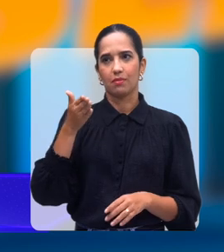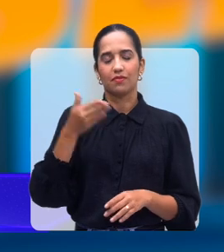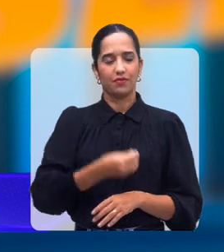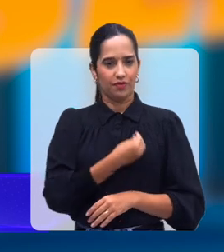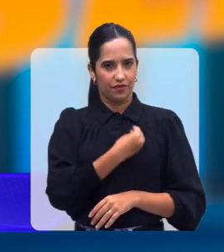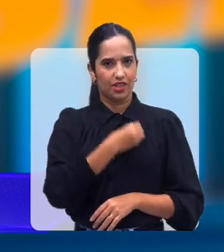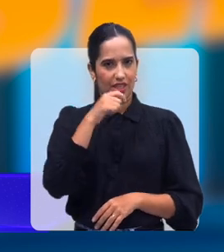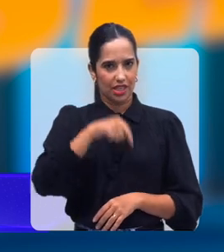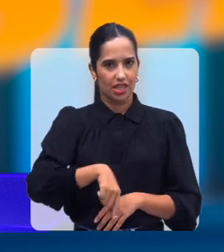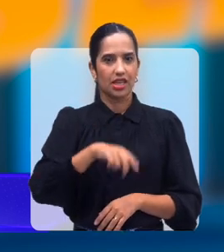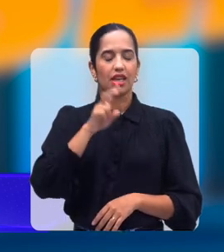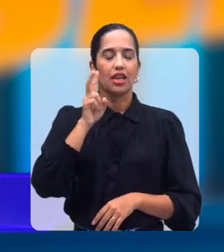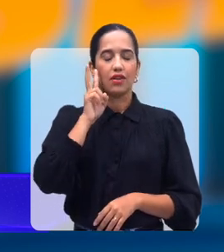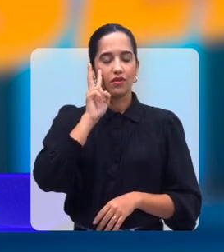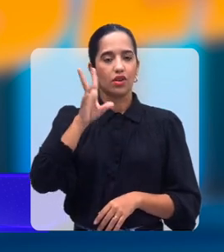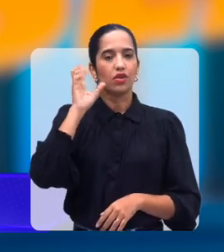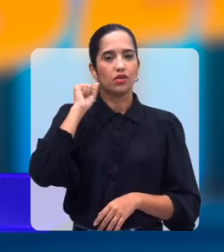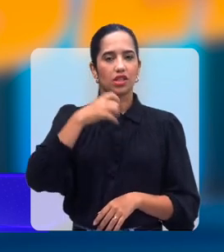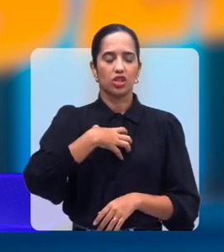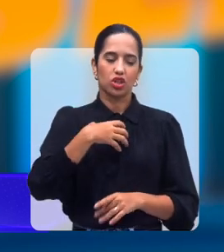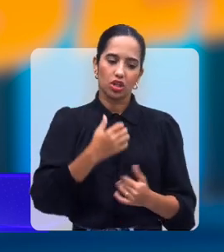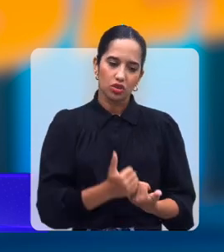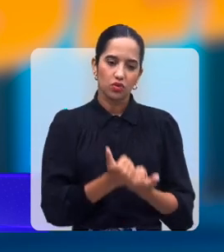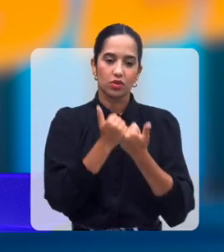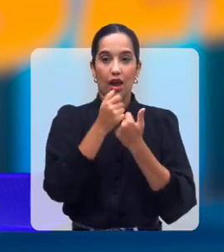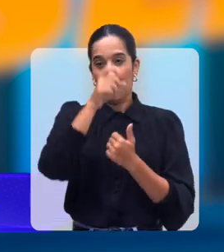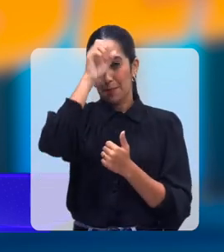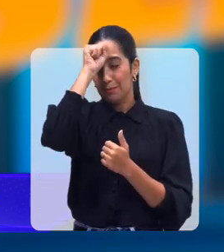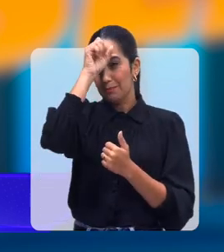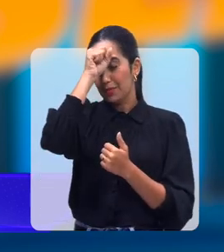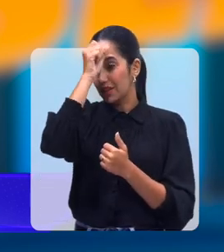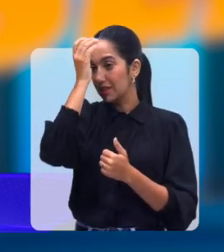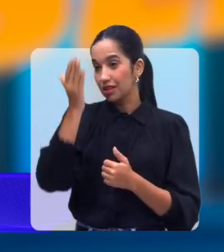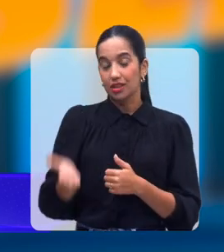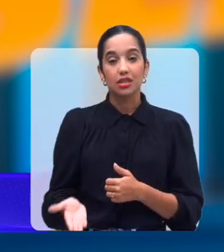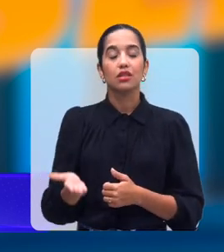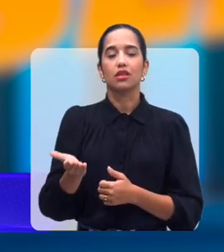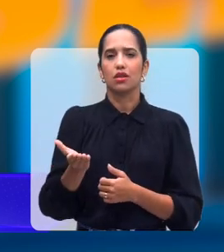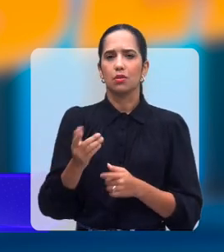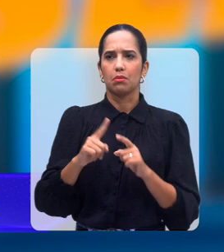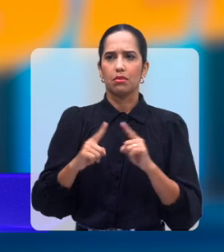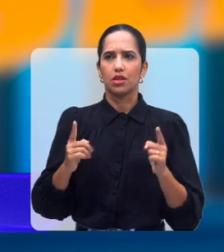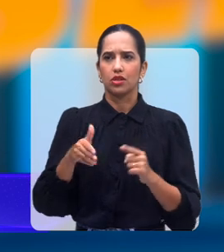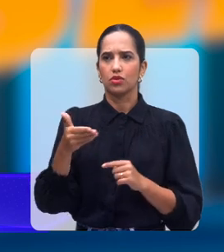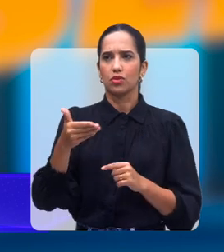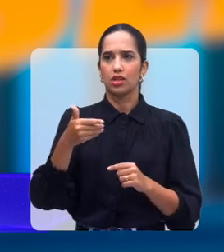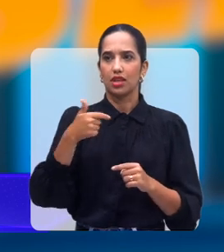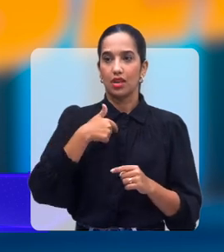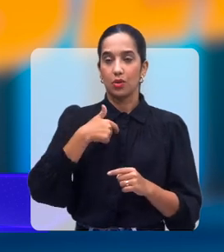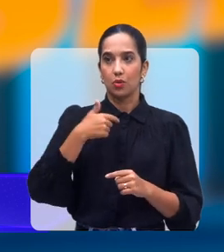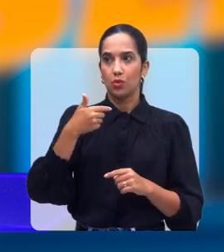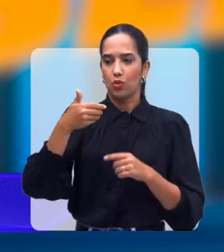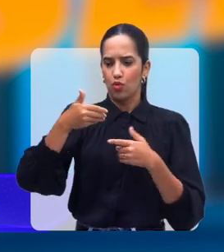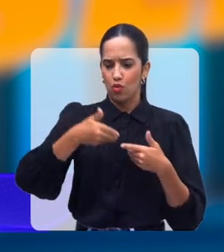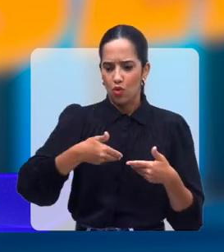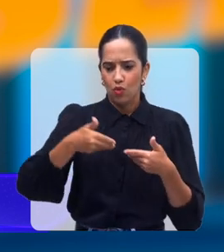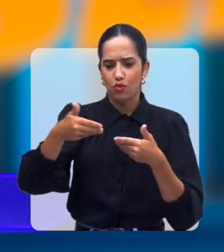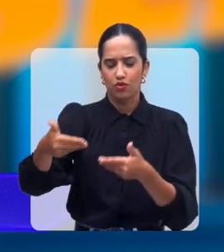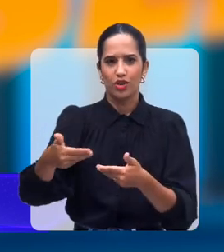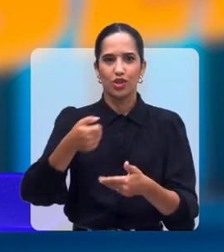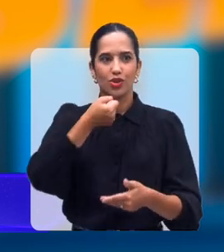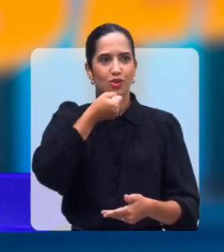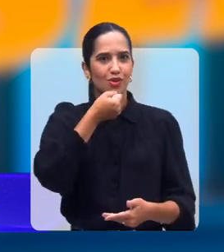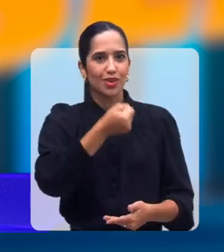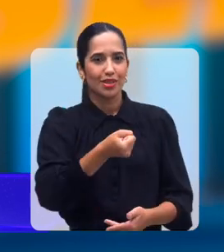desse programa, né, auxiliando, aprendendo muito com você, mas quando eu recebi o convite,